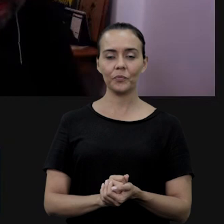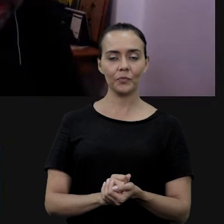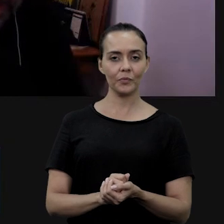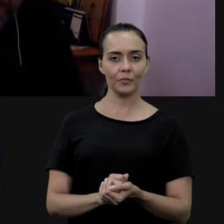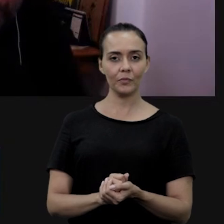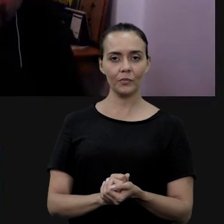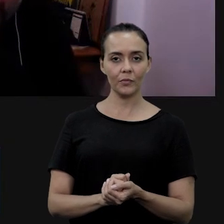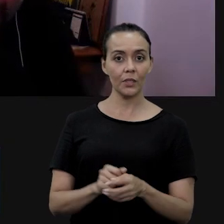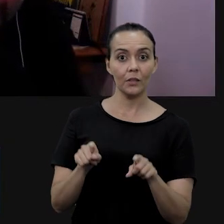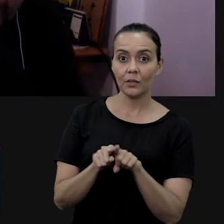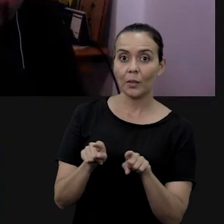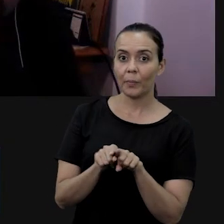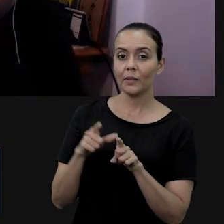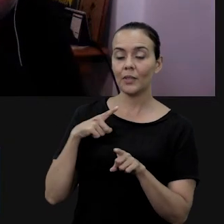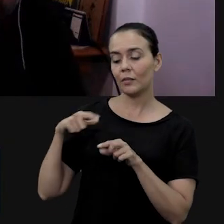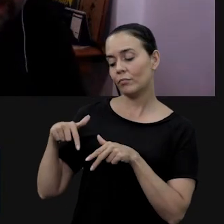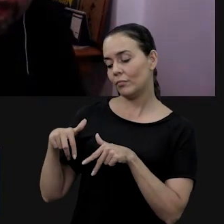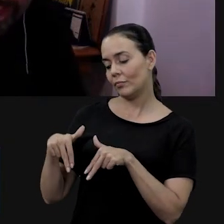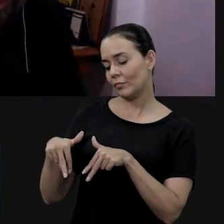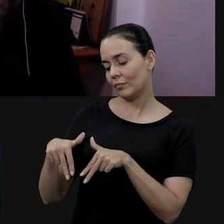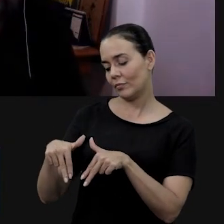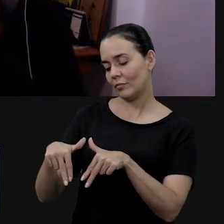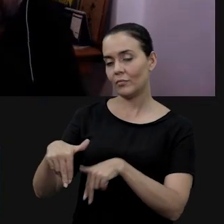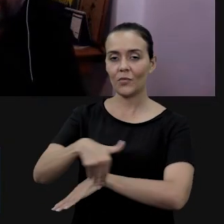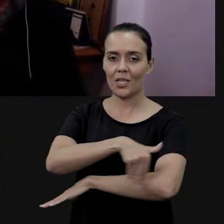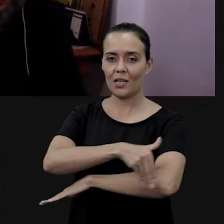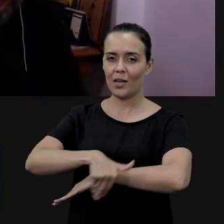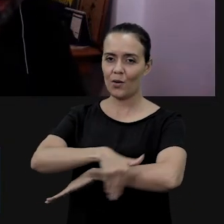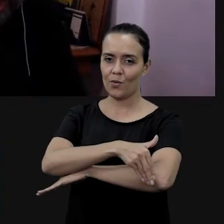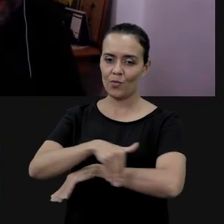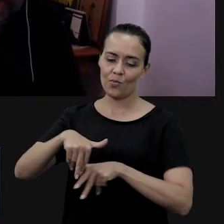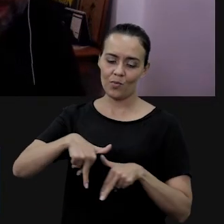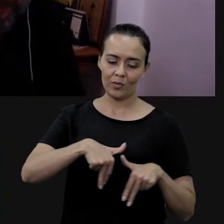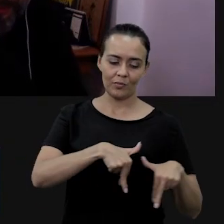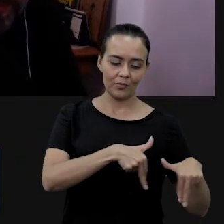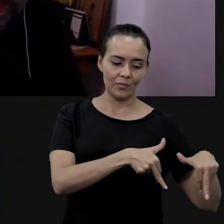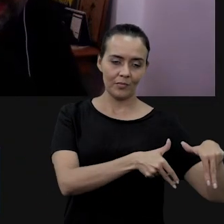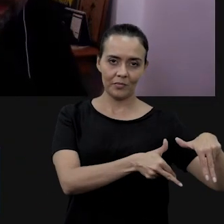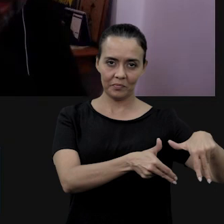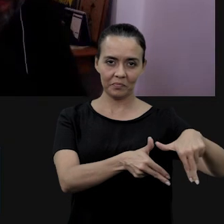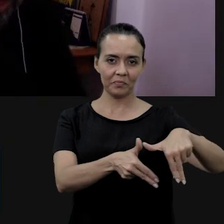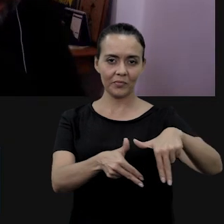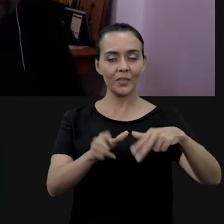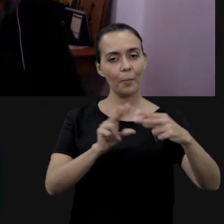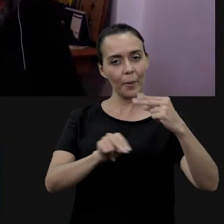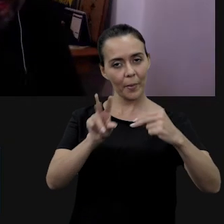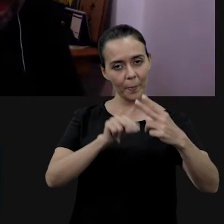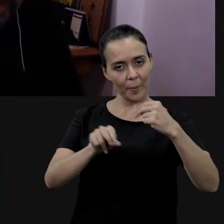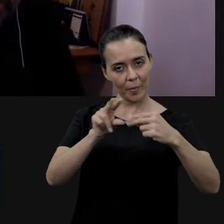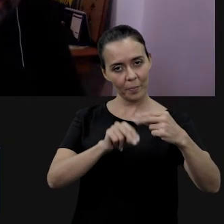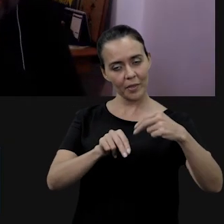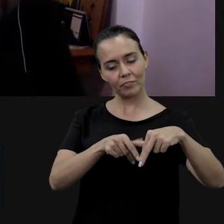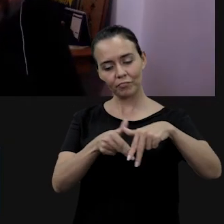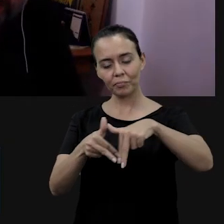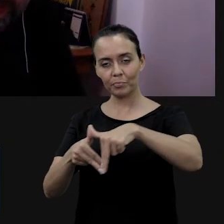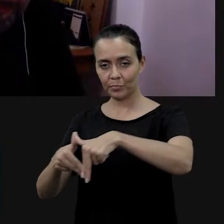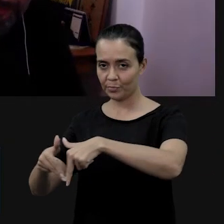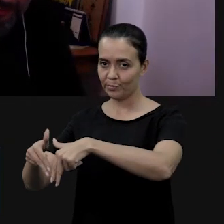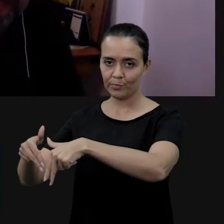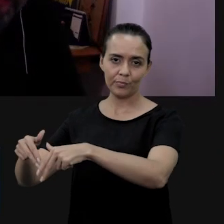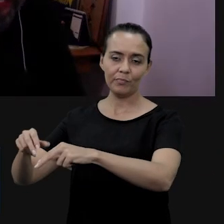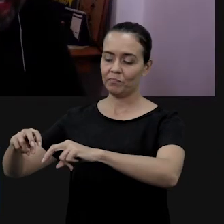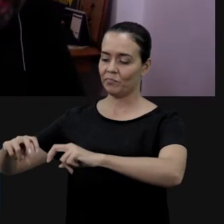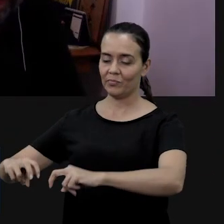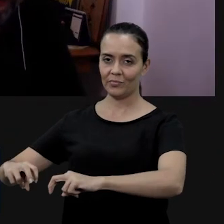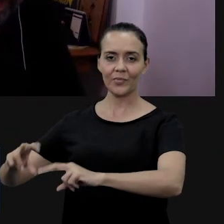sentar, conversar, bater um papo. E também tem um passeio, geralmente um pouquinho na rua, caminha um pouco, tudo rodando. Entramos